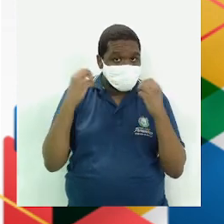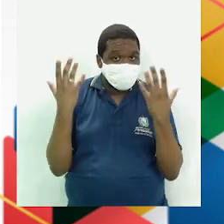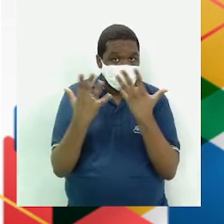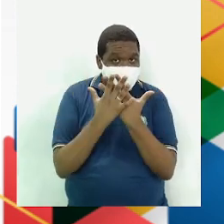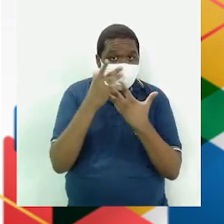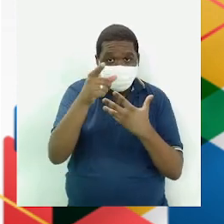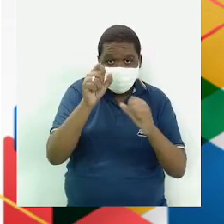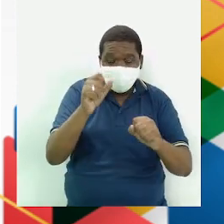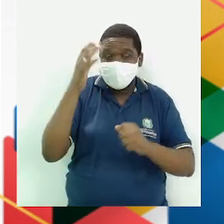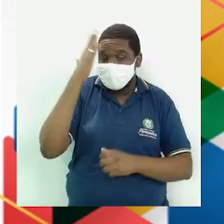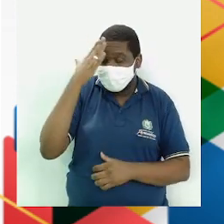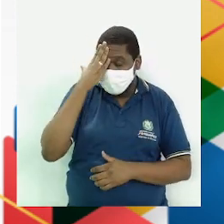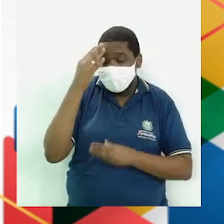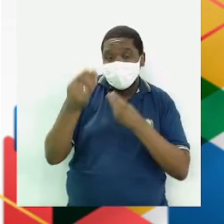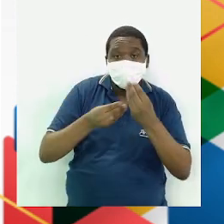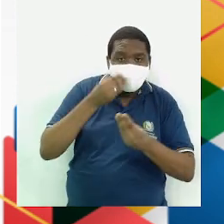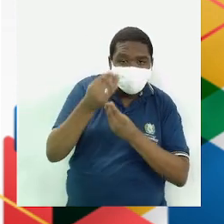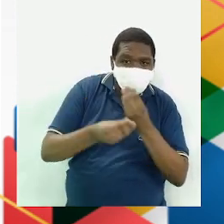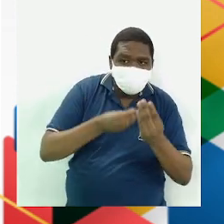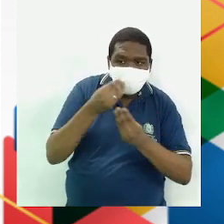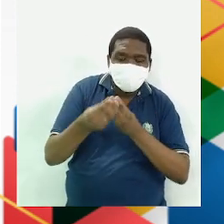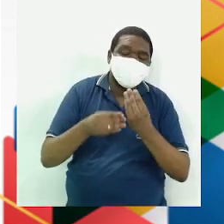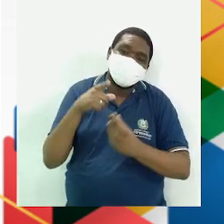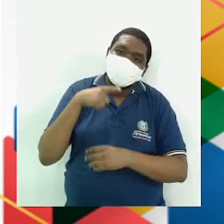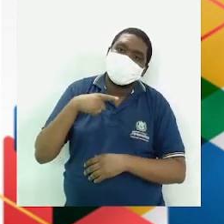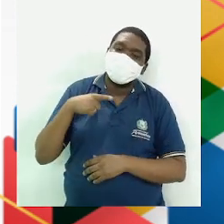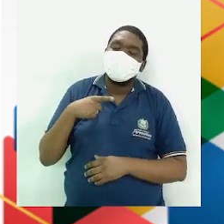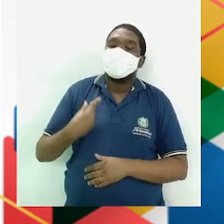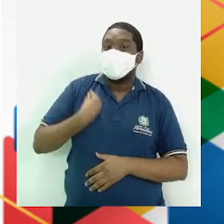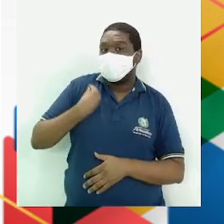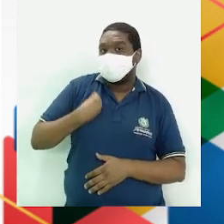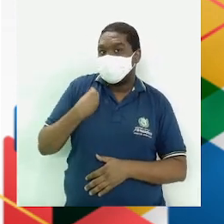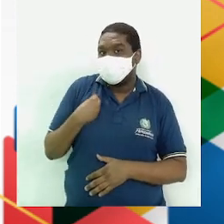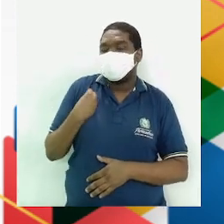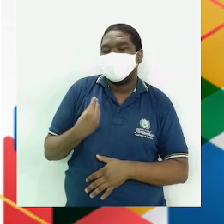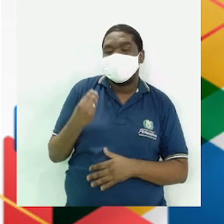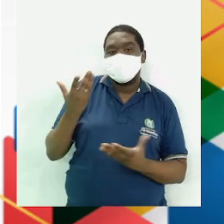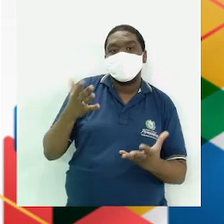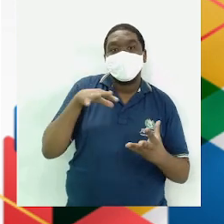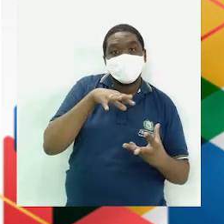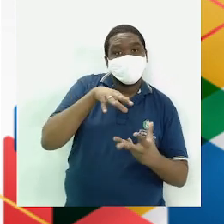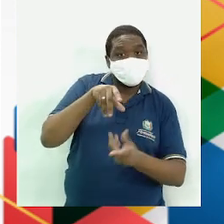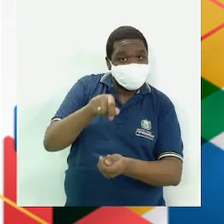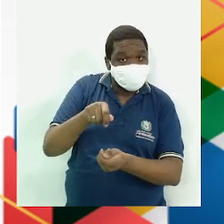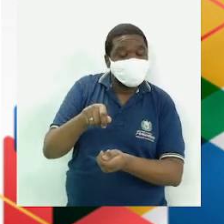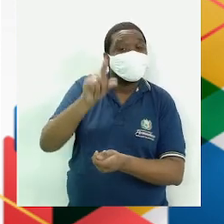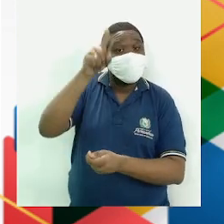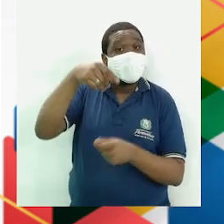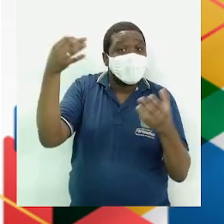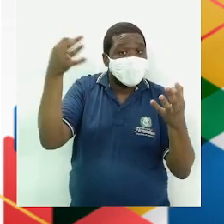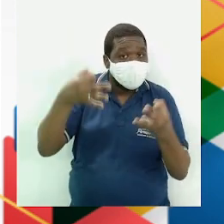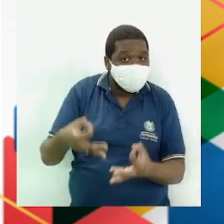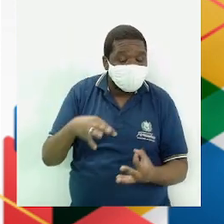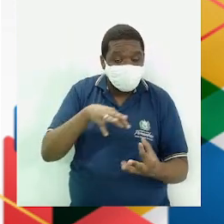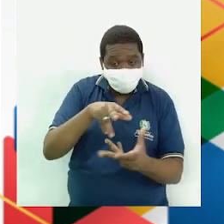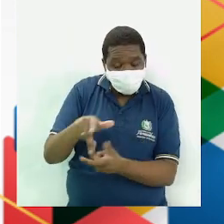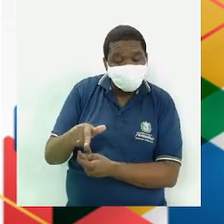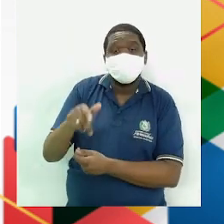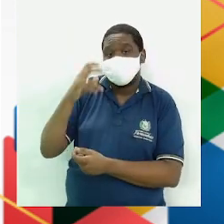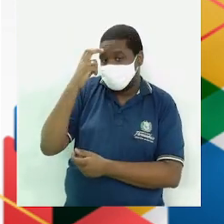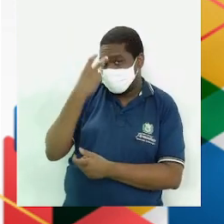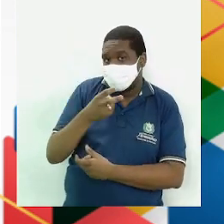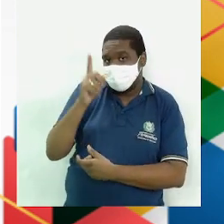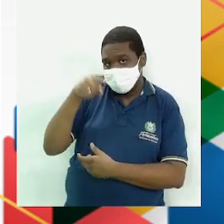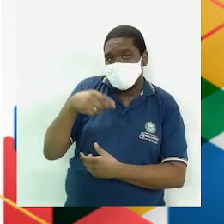a questão da essência e do chamado da existência. O mundo é perfeito, o mundo inteligível,